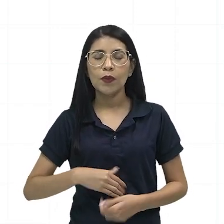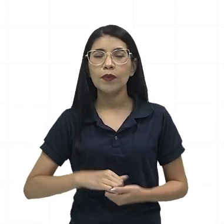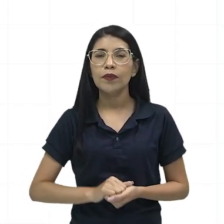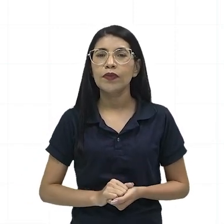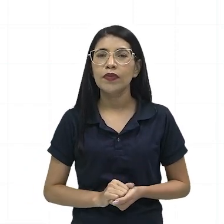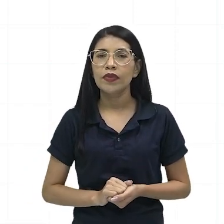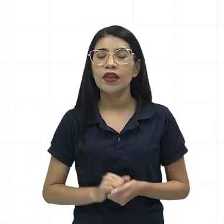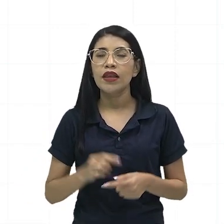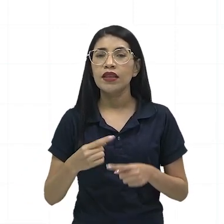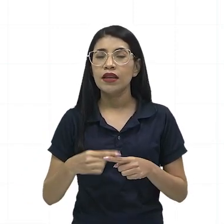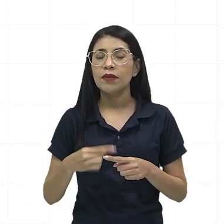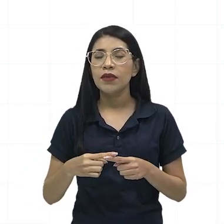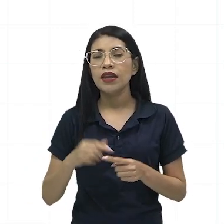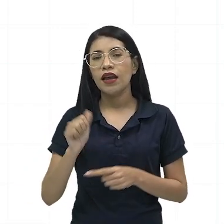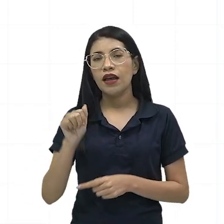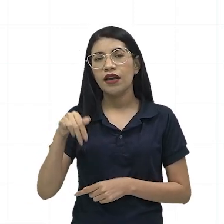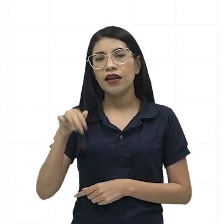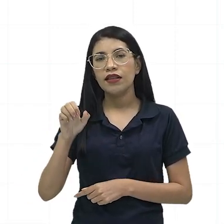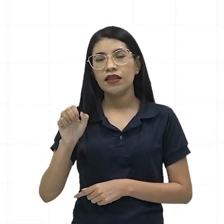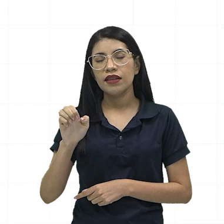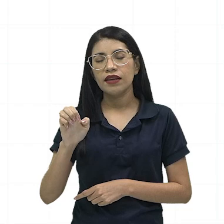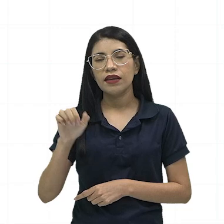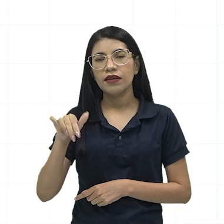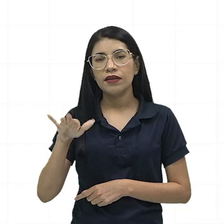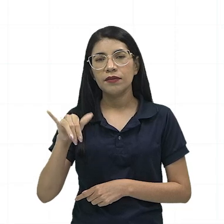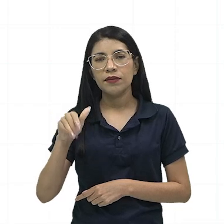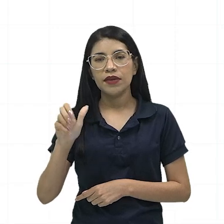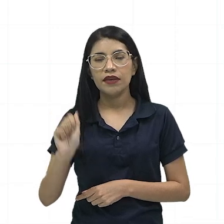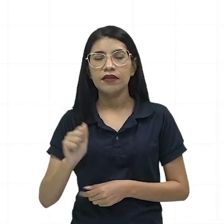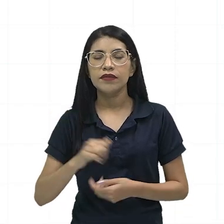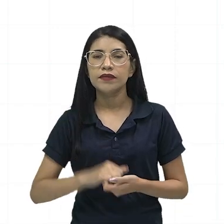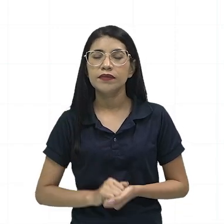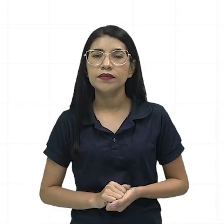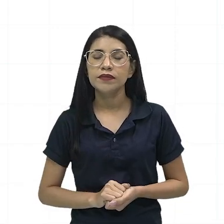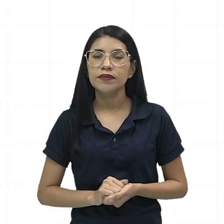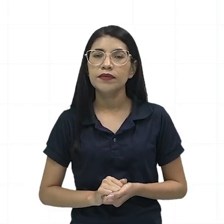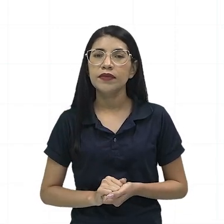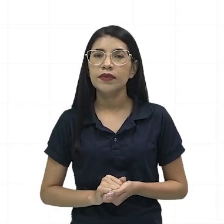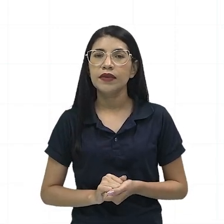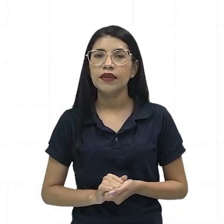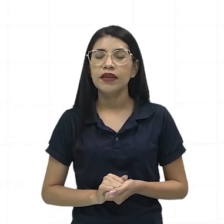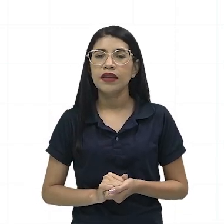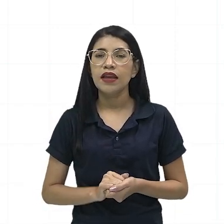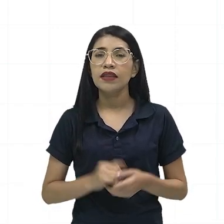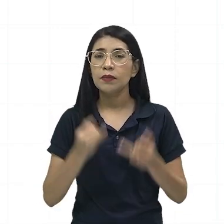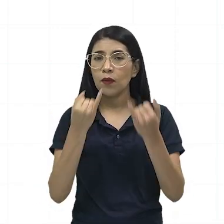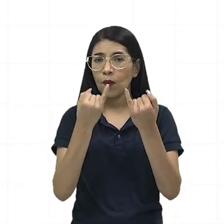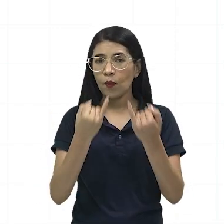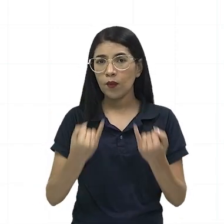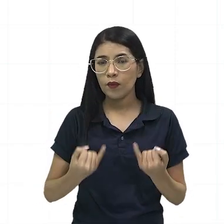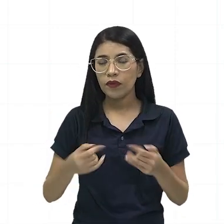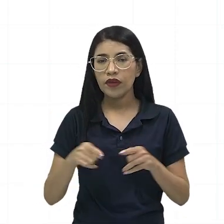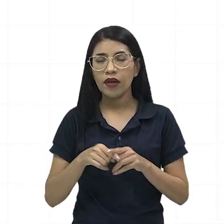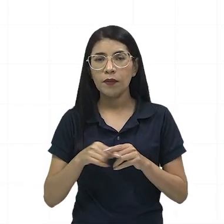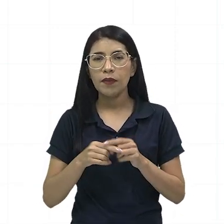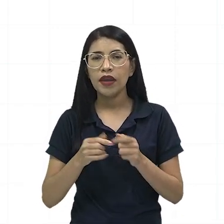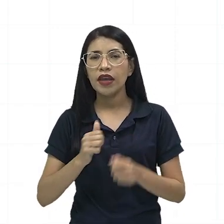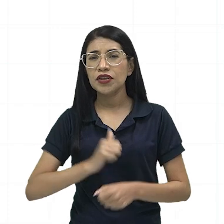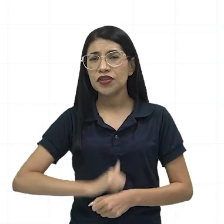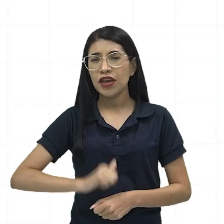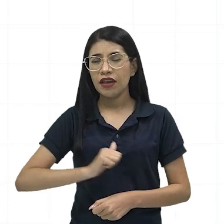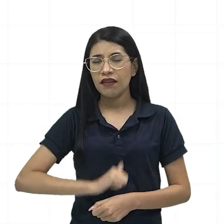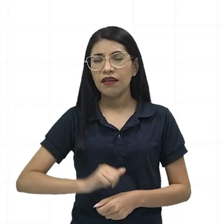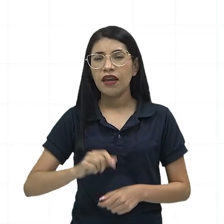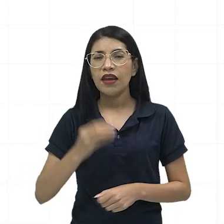em decorrência da destruição das células do sangue, né? Perda de peso, diarreia,